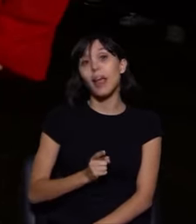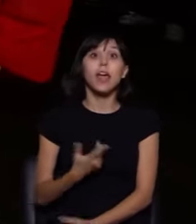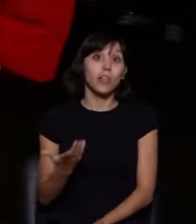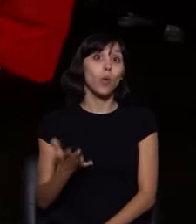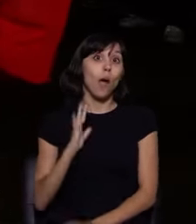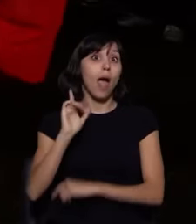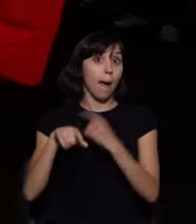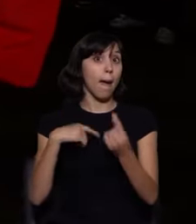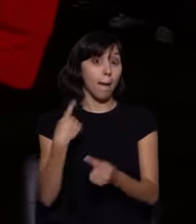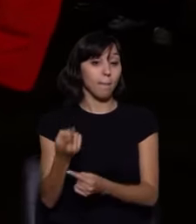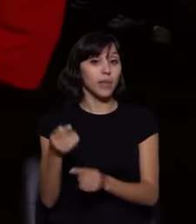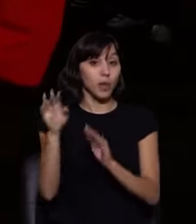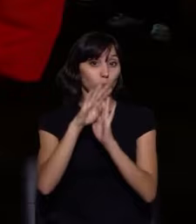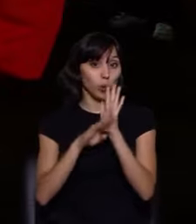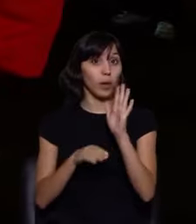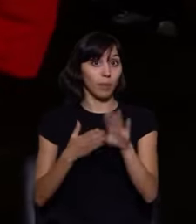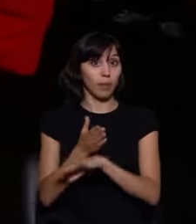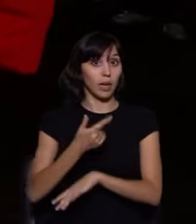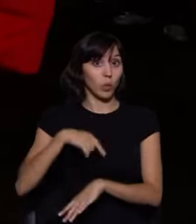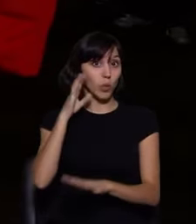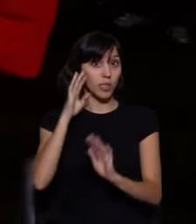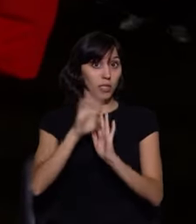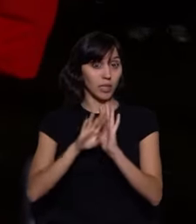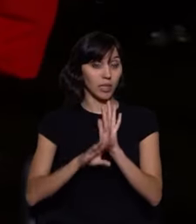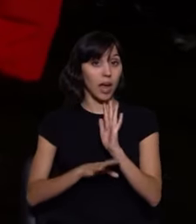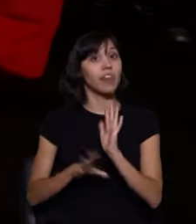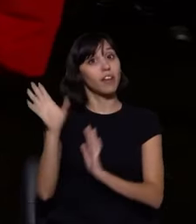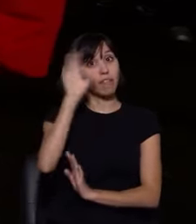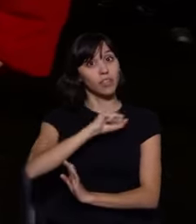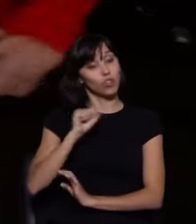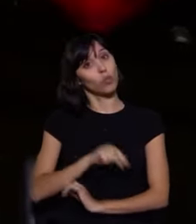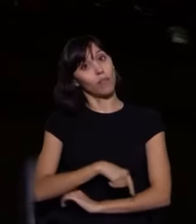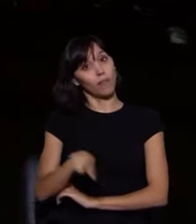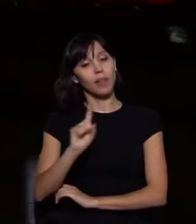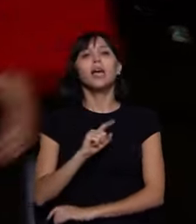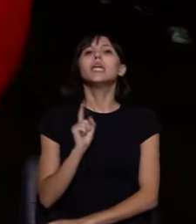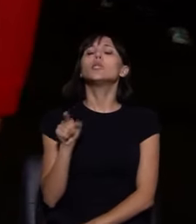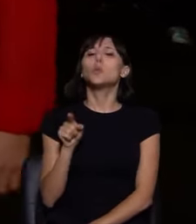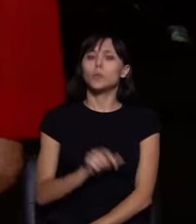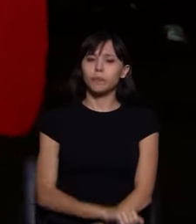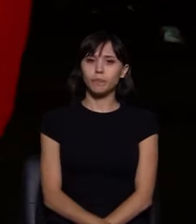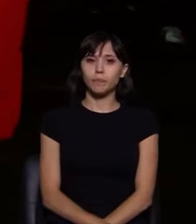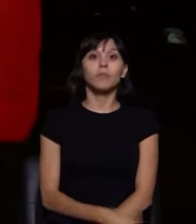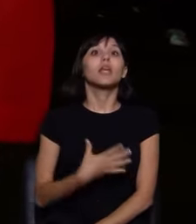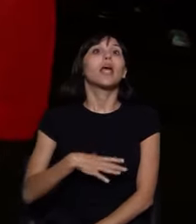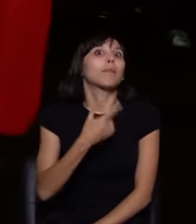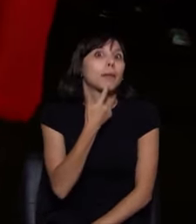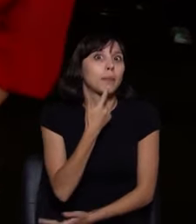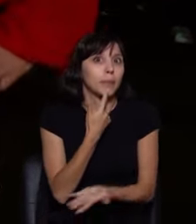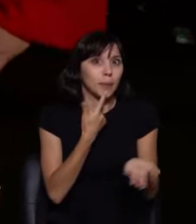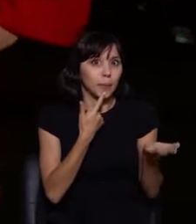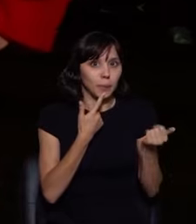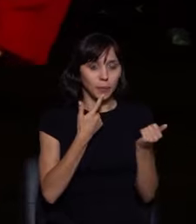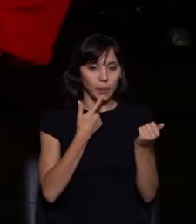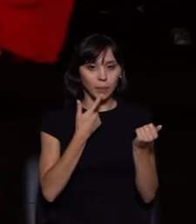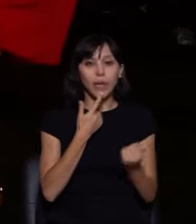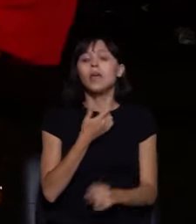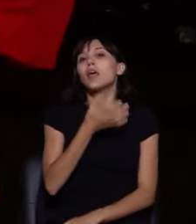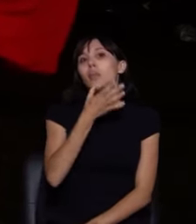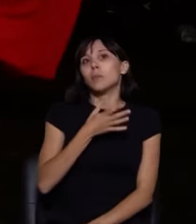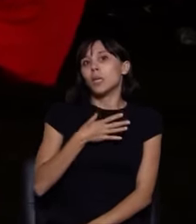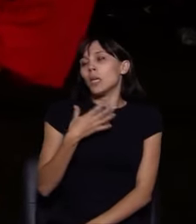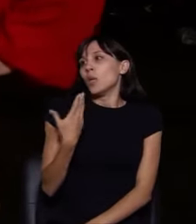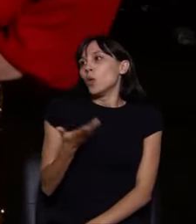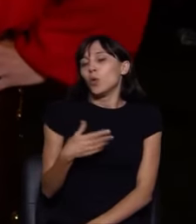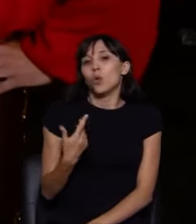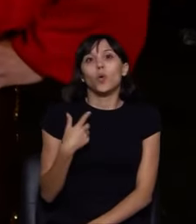nossa tarde, nós temos programa em direto para receber os vencedores. E tu, Ruizinho? Queres que eu te diga o quê, Tânia? Quero que digas que estás muito feliz, estou